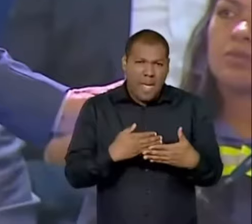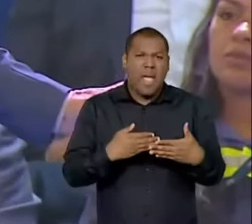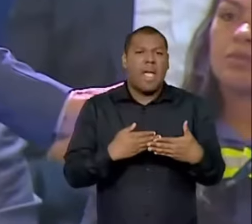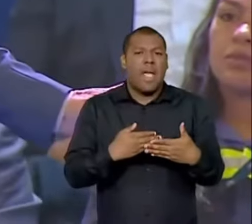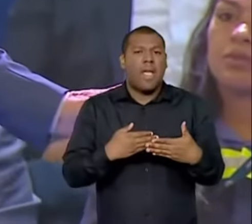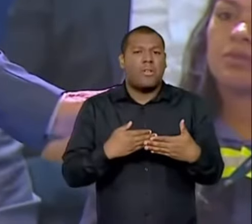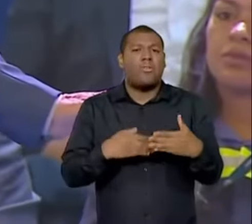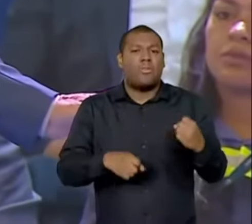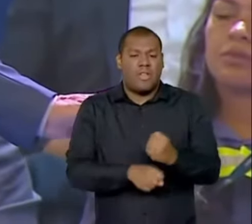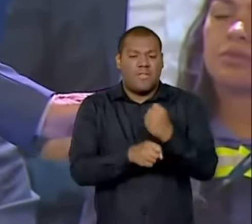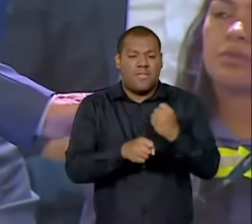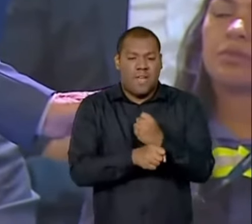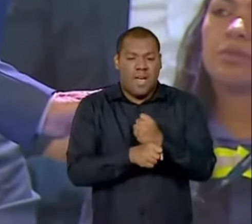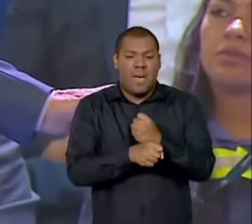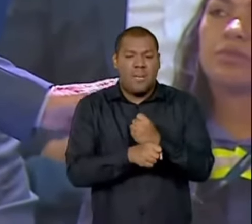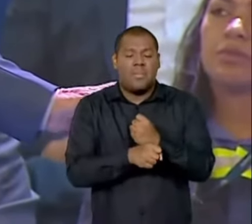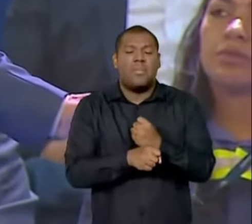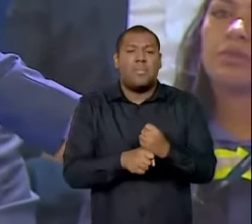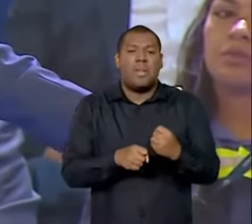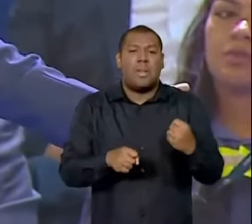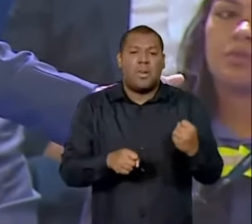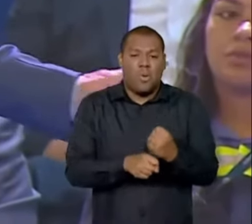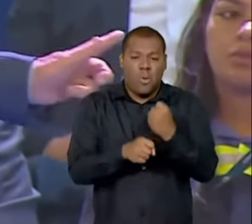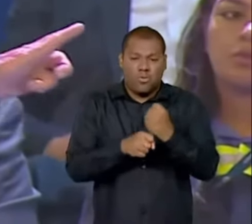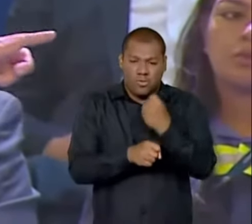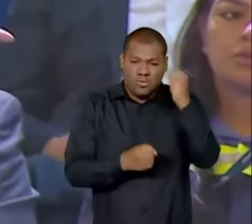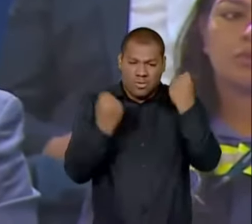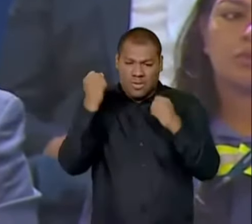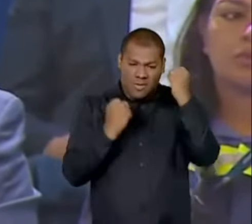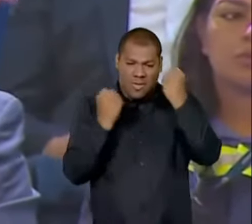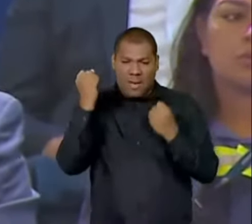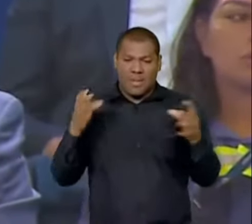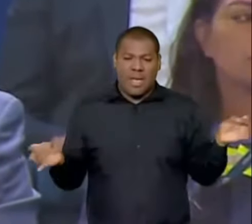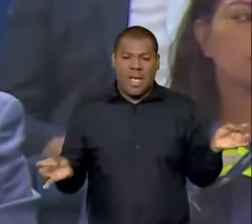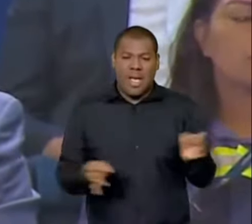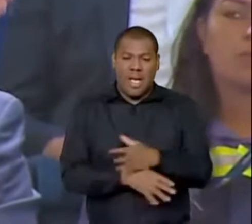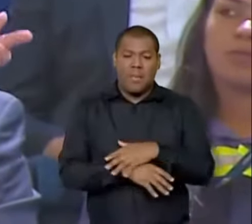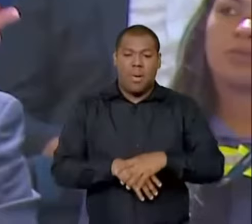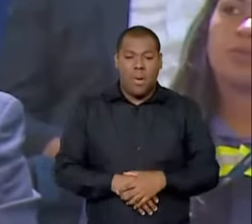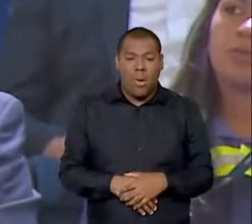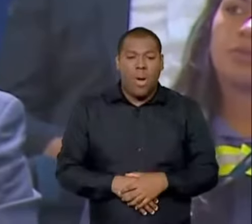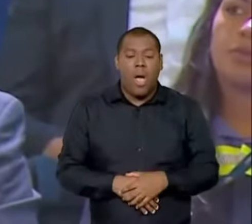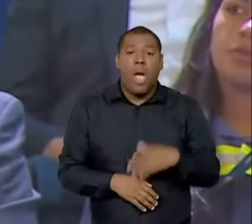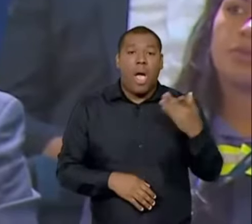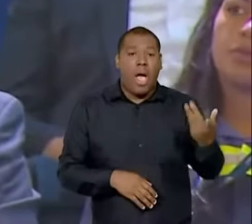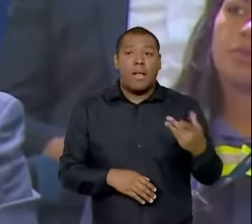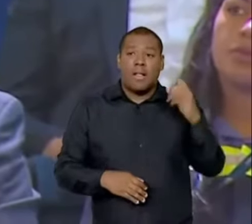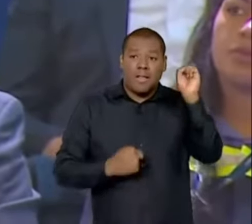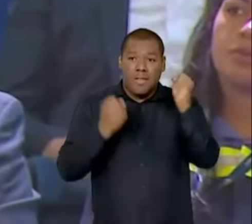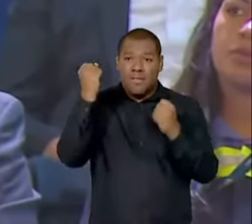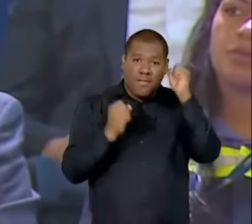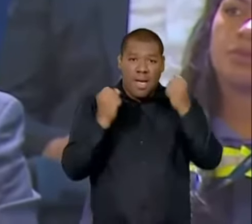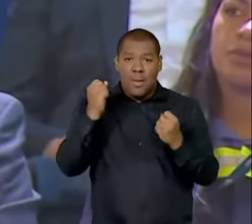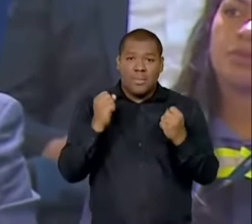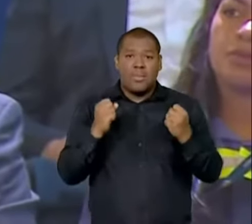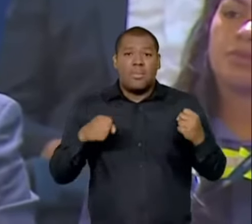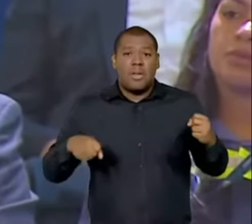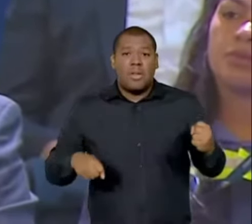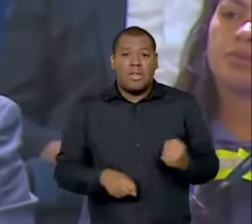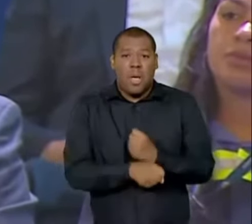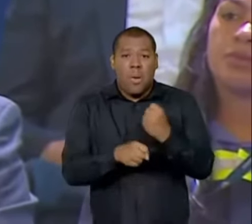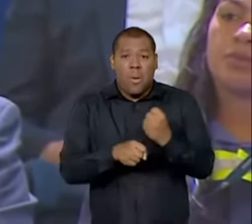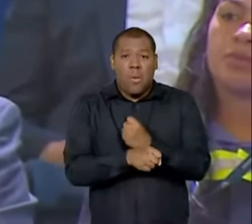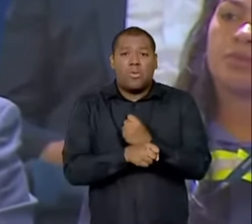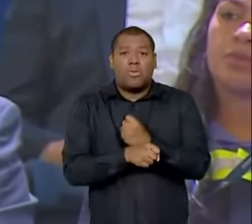hoje parada. Certamente os 15% que faltava para construir naquela época, hoje são